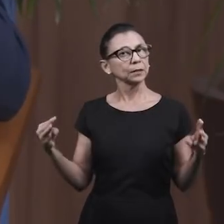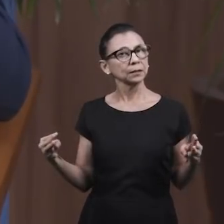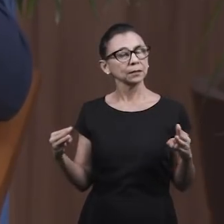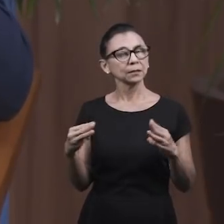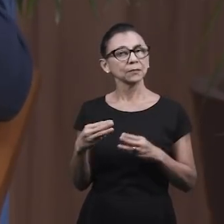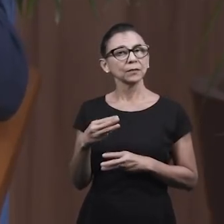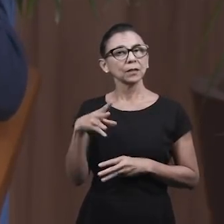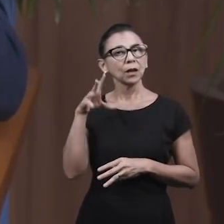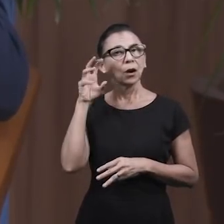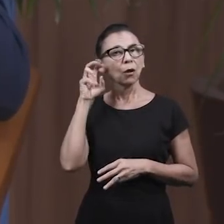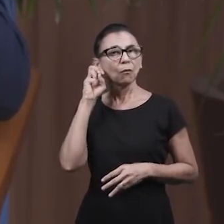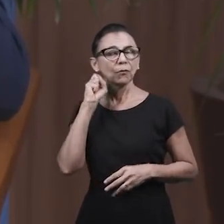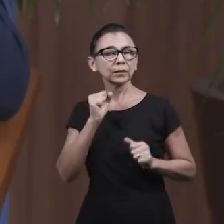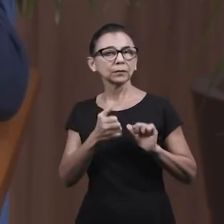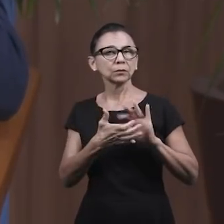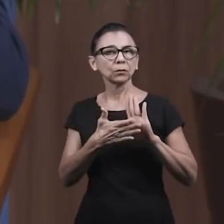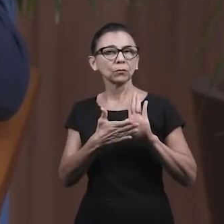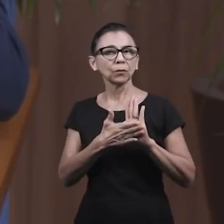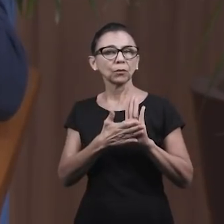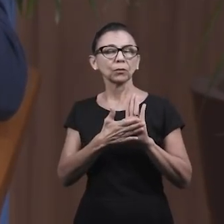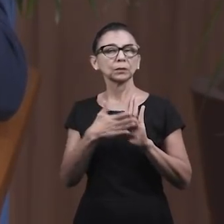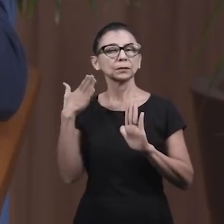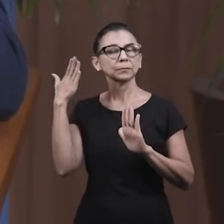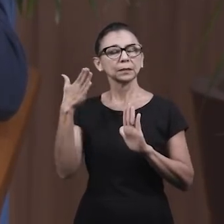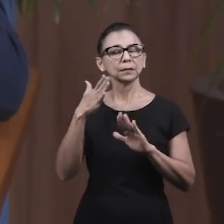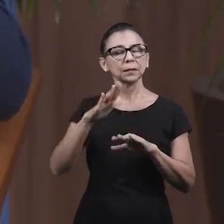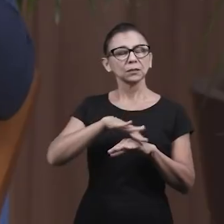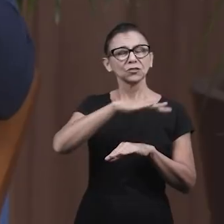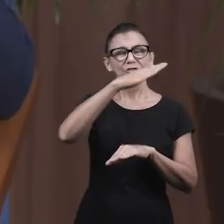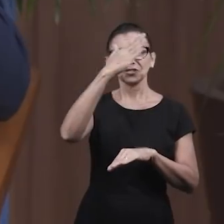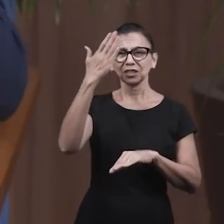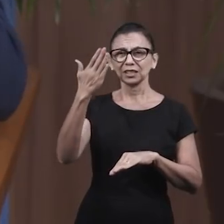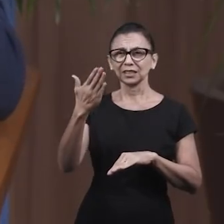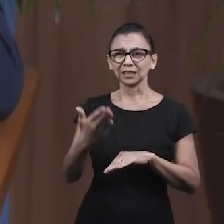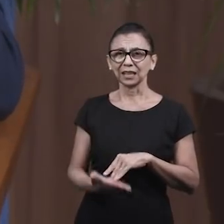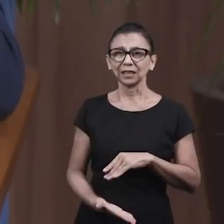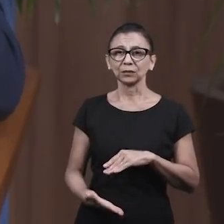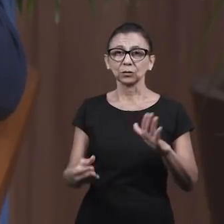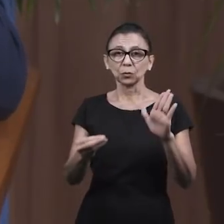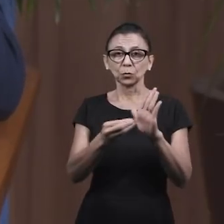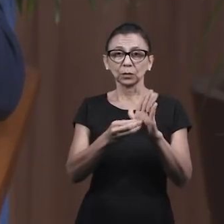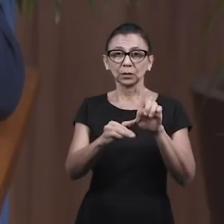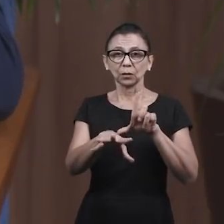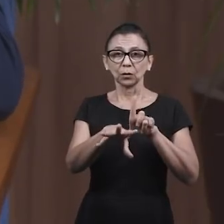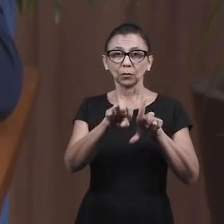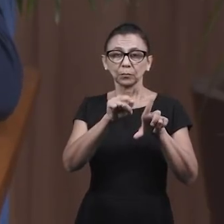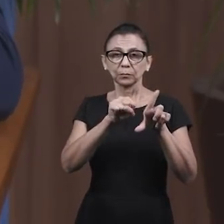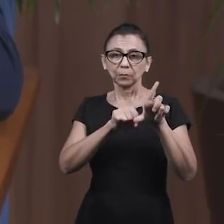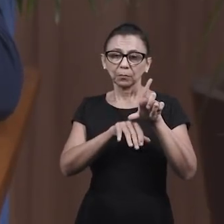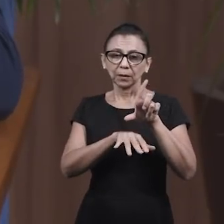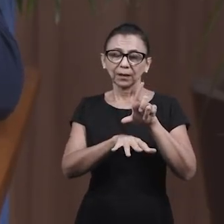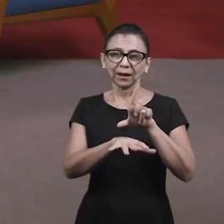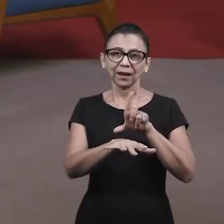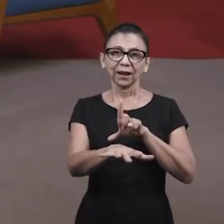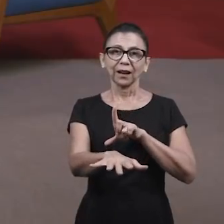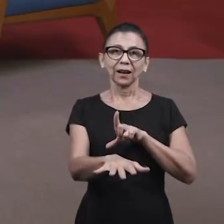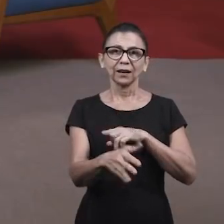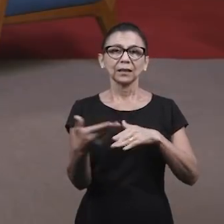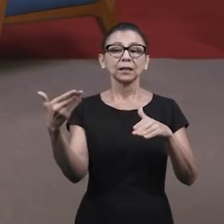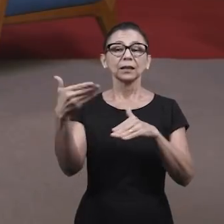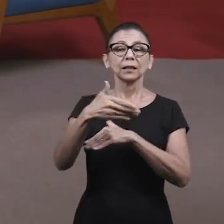uma oferta. E você vai receber uma oração, uma palavra da parte do Senhor Deus. Se você desejar, basta